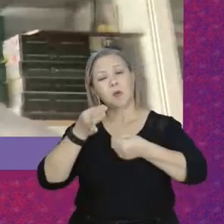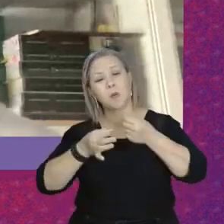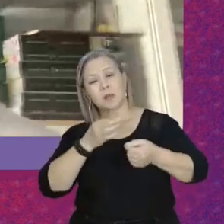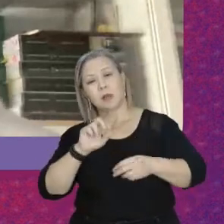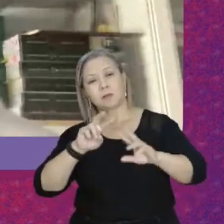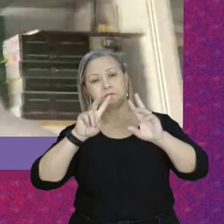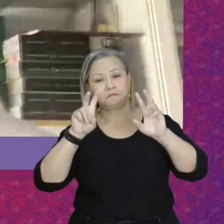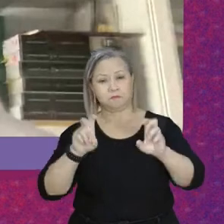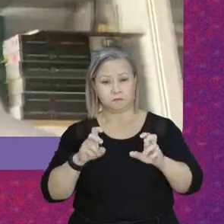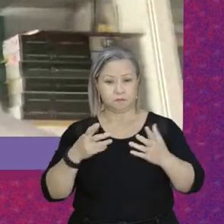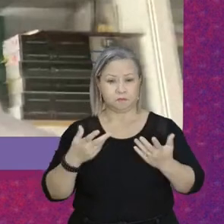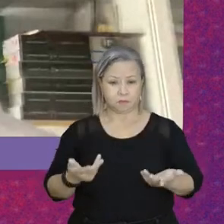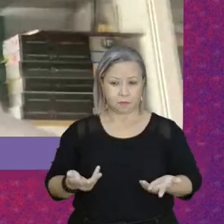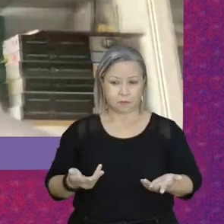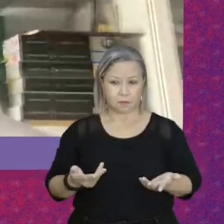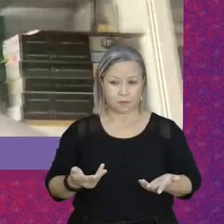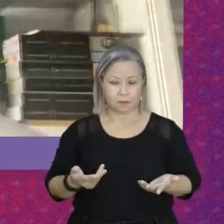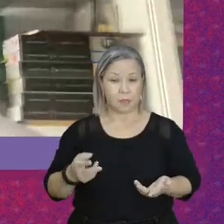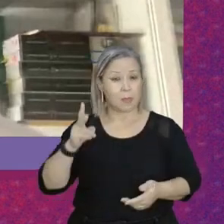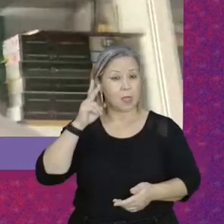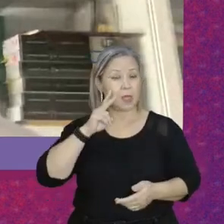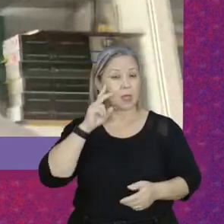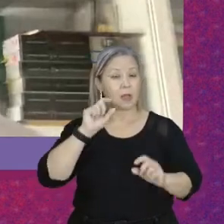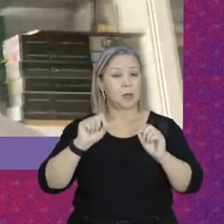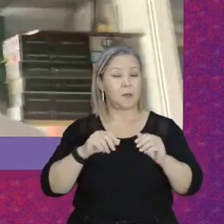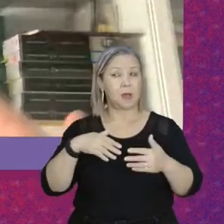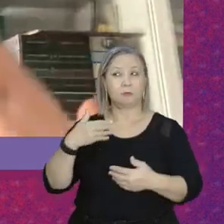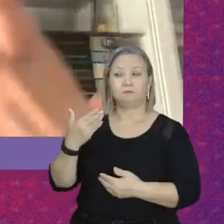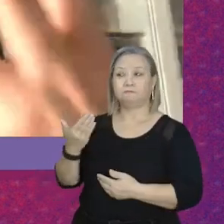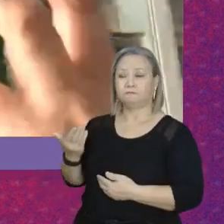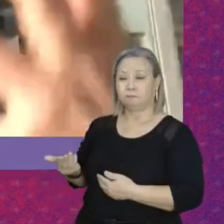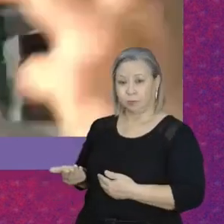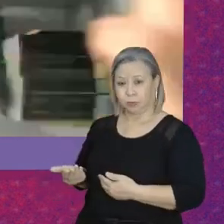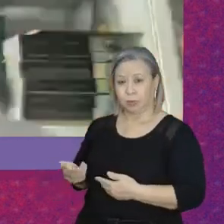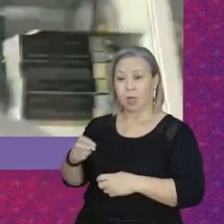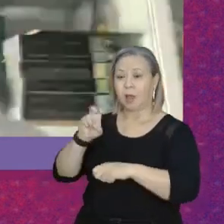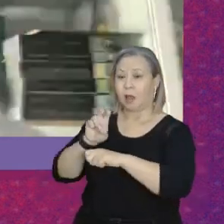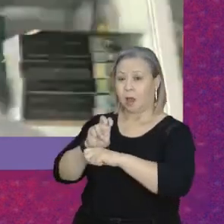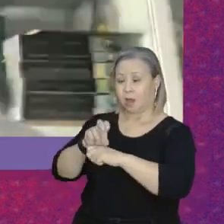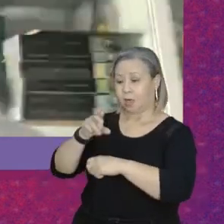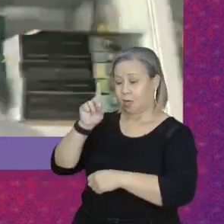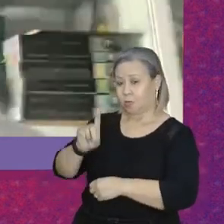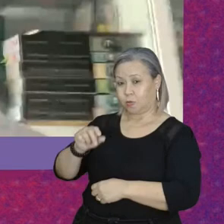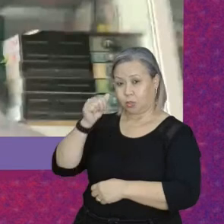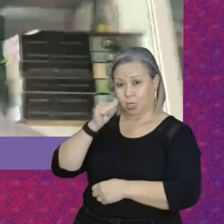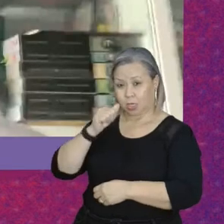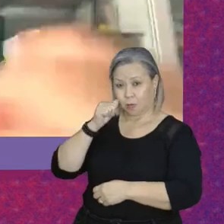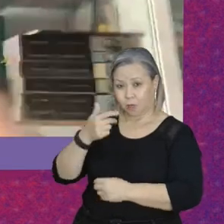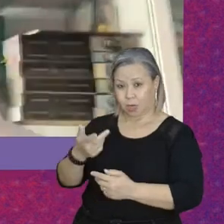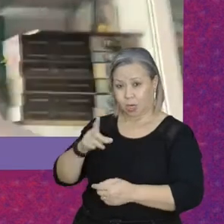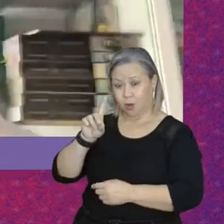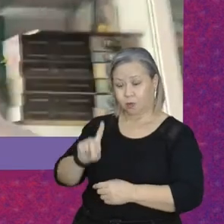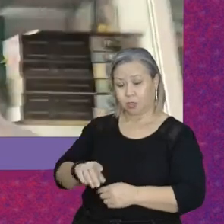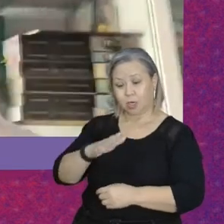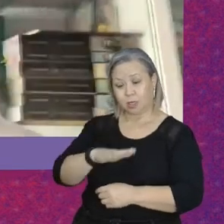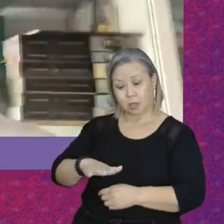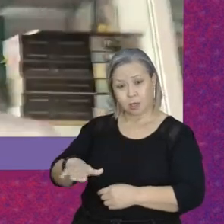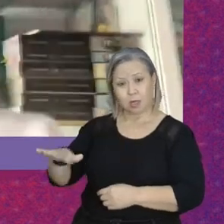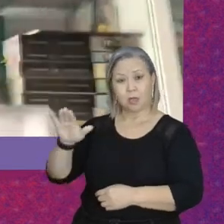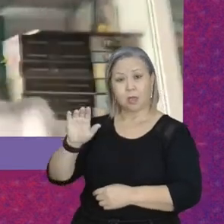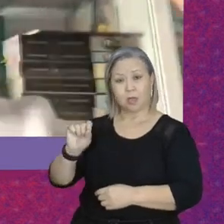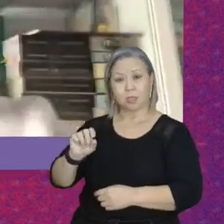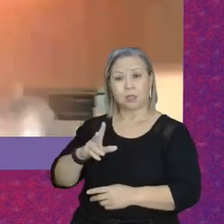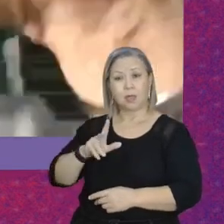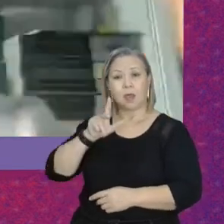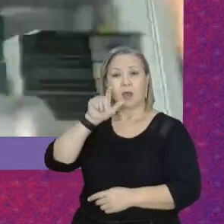isso. Lembrando que, de um lado, a creche é um direito da mulher e é um direito da criança, que é